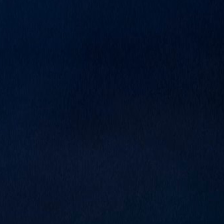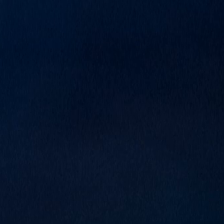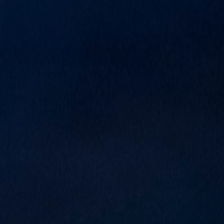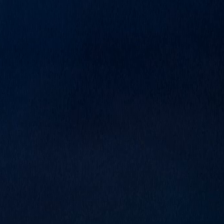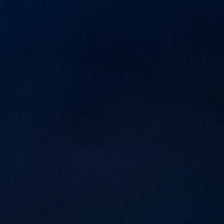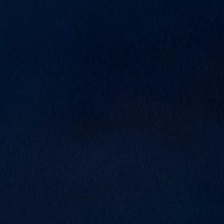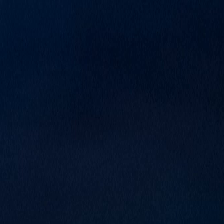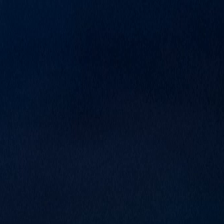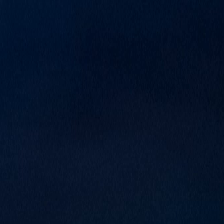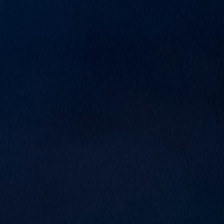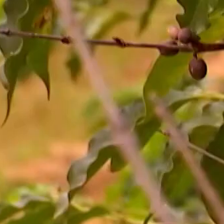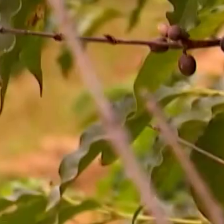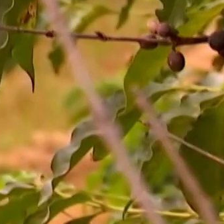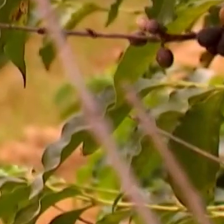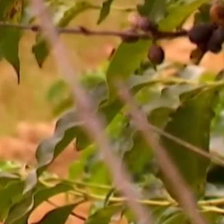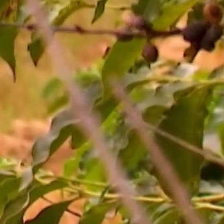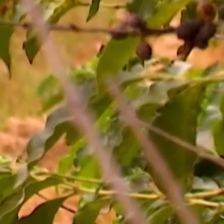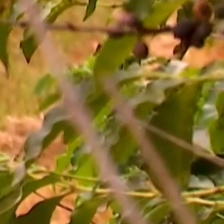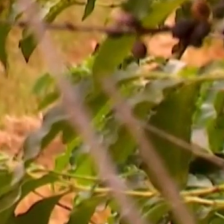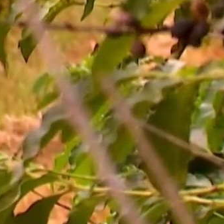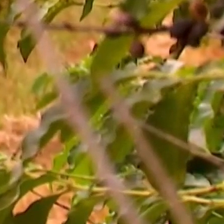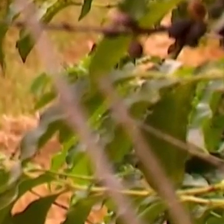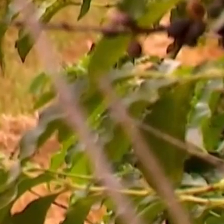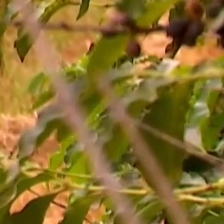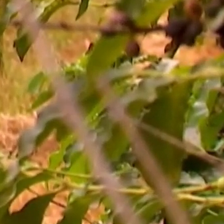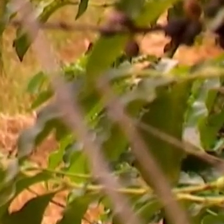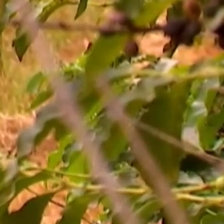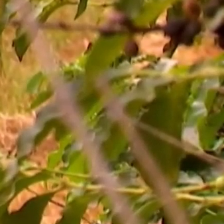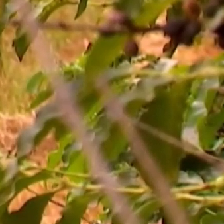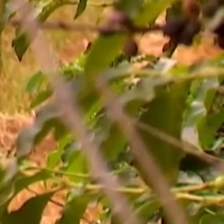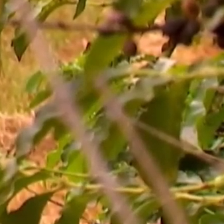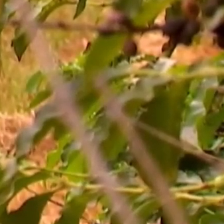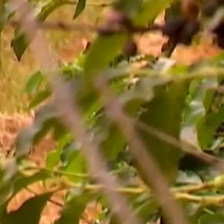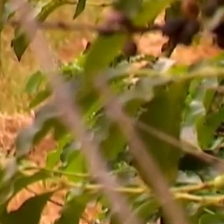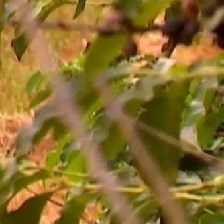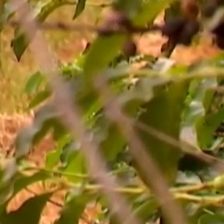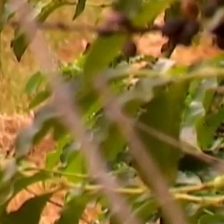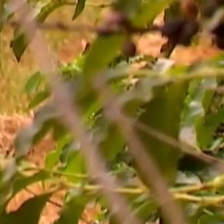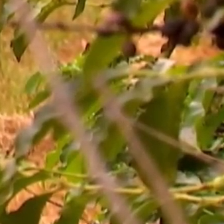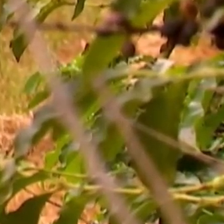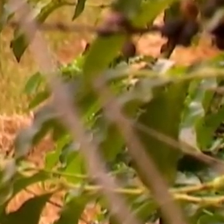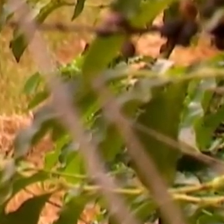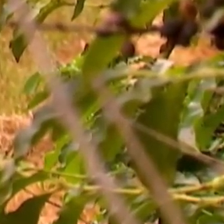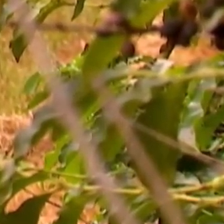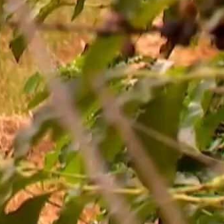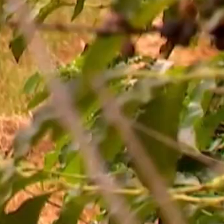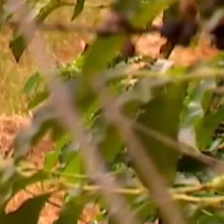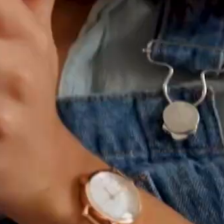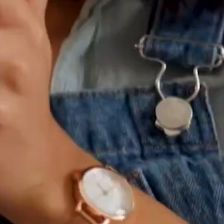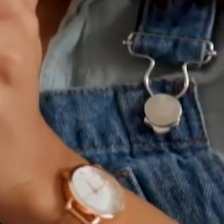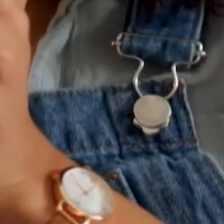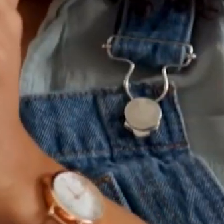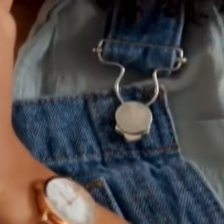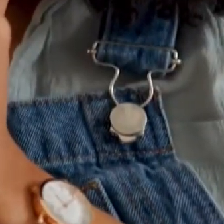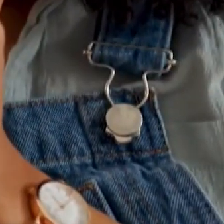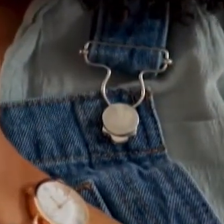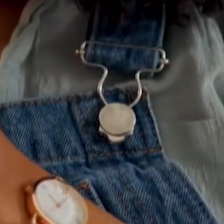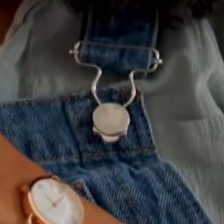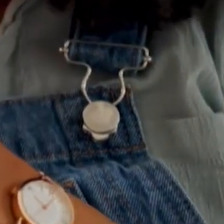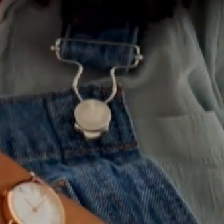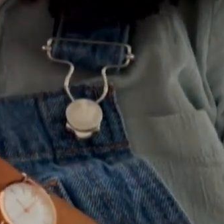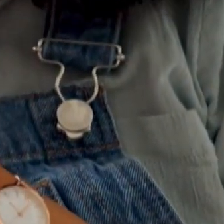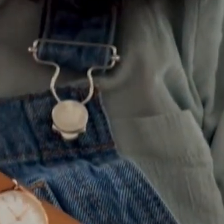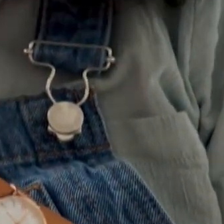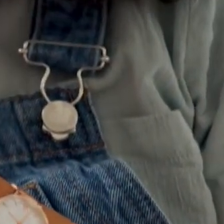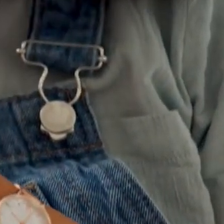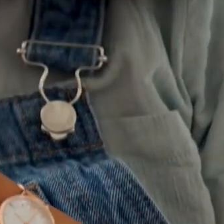1.983 municípios brasileiros. O pesquisador alerta que saber dosar a quantidade da bebida durante o dia